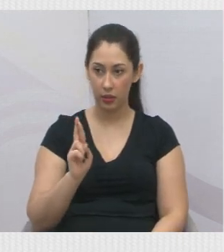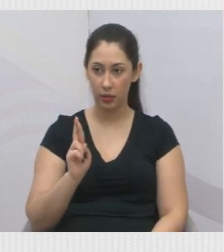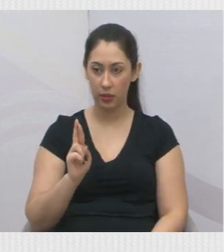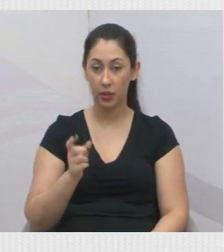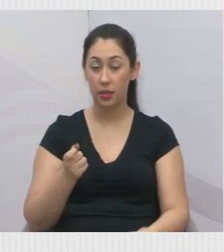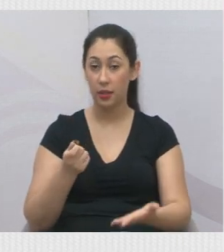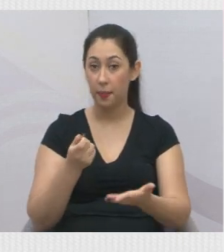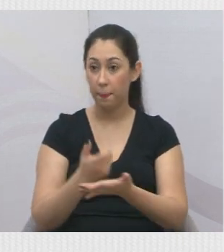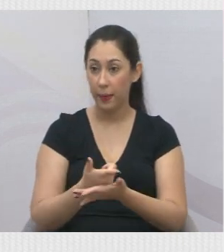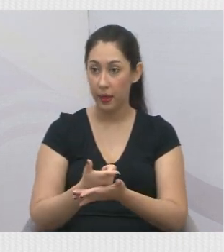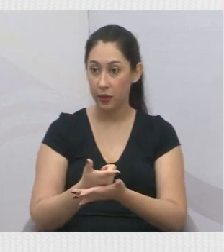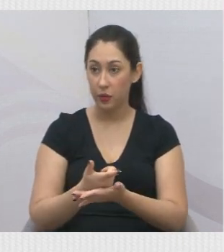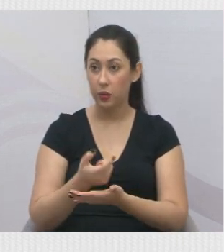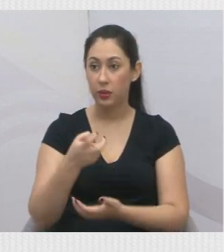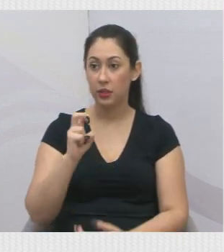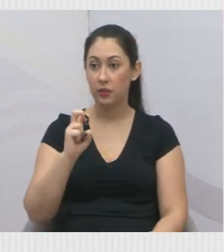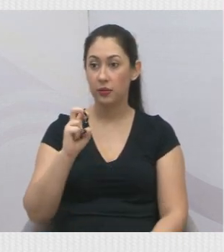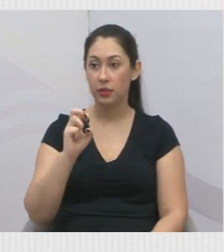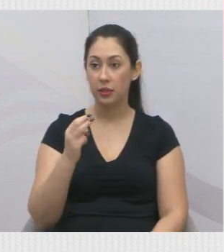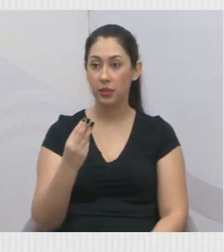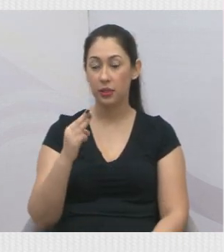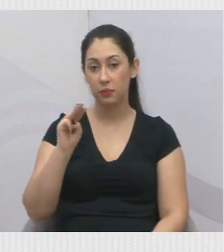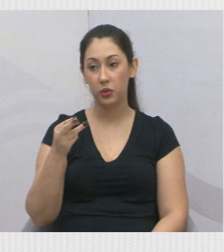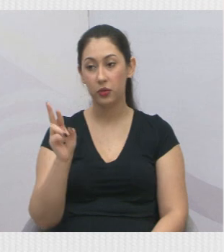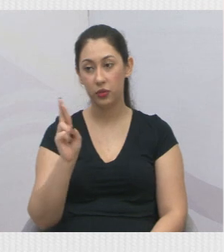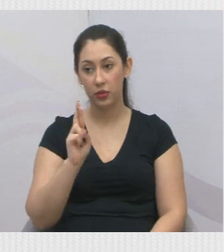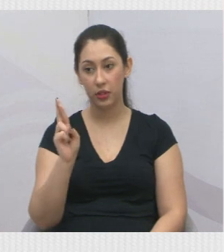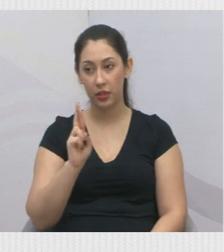40.399.000 e gastos até esse momento